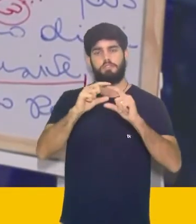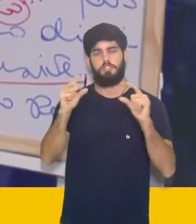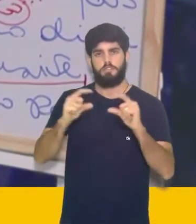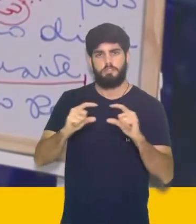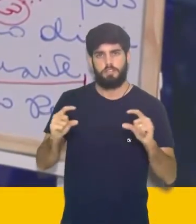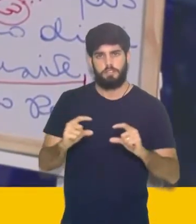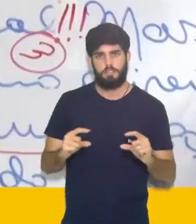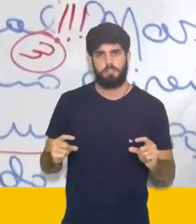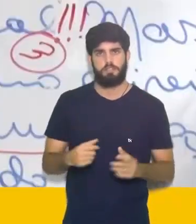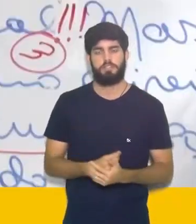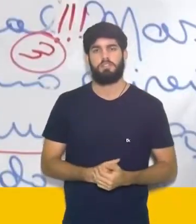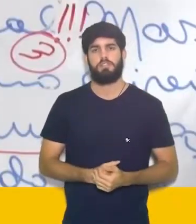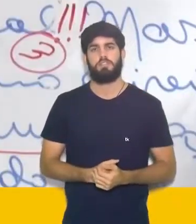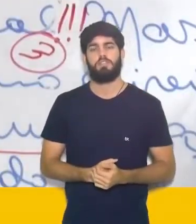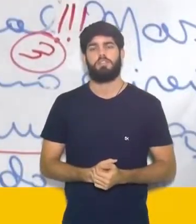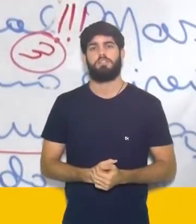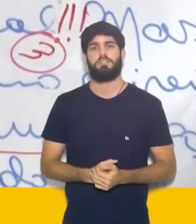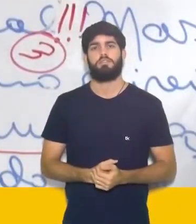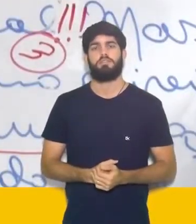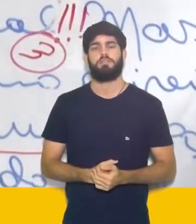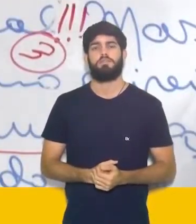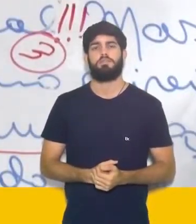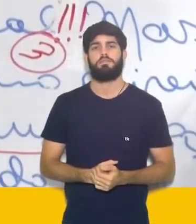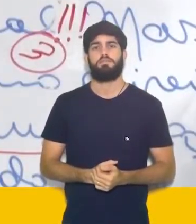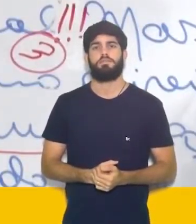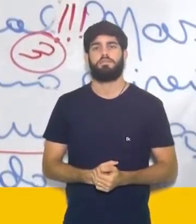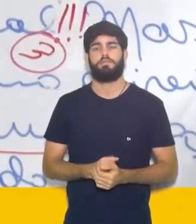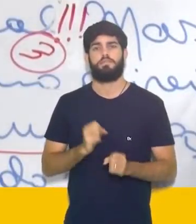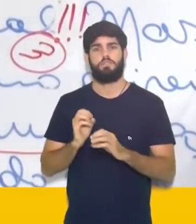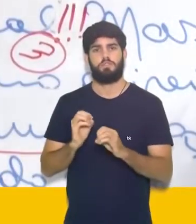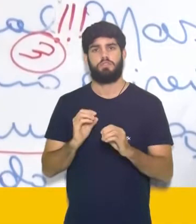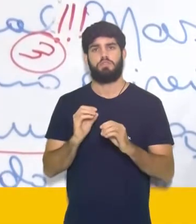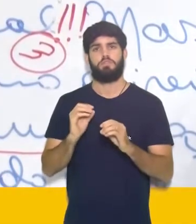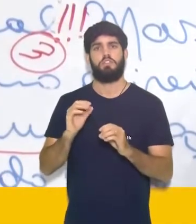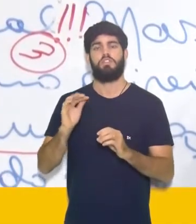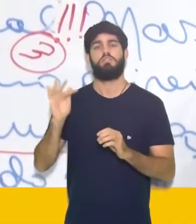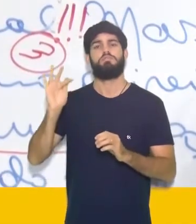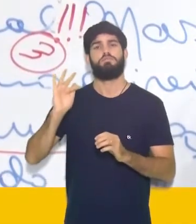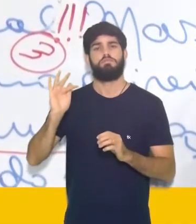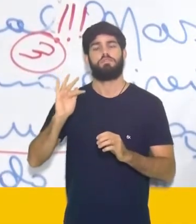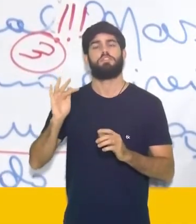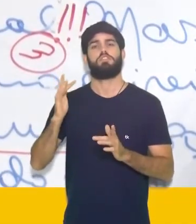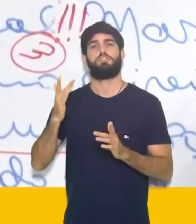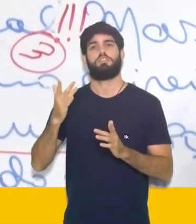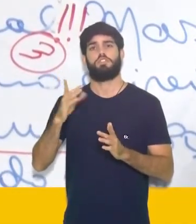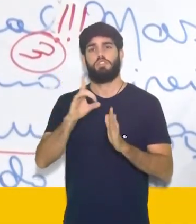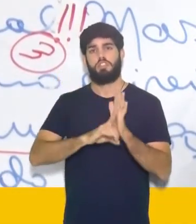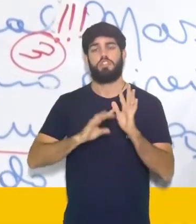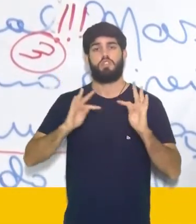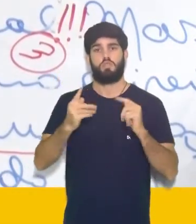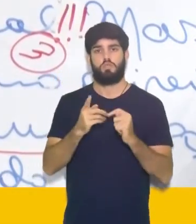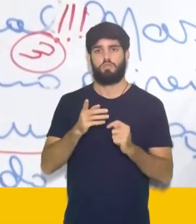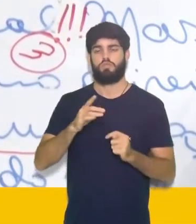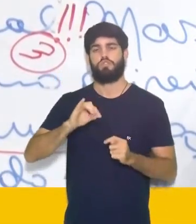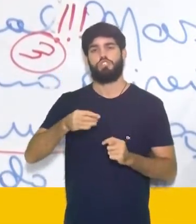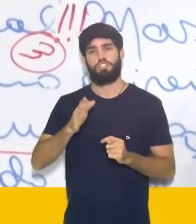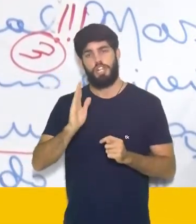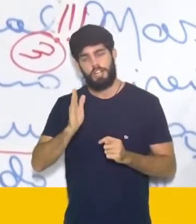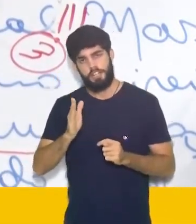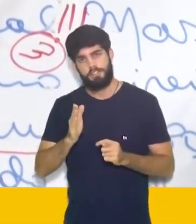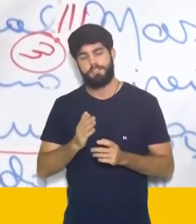3 períodos fechados com isso e abertos com os conectores. O ensino superior deve ser direito de todos, já que...